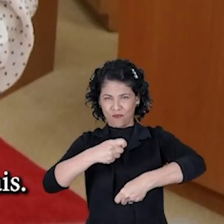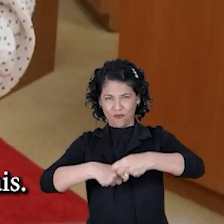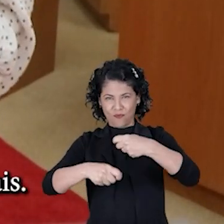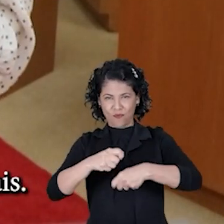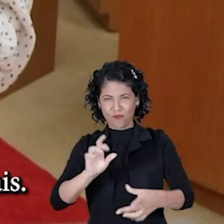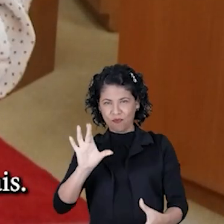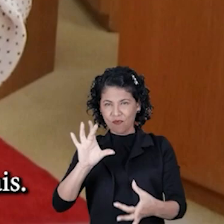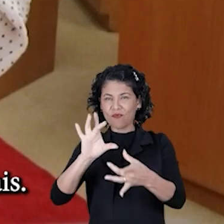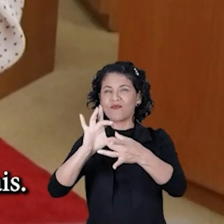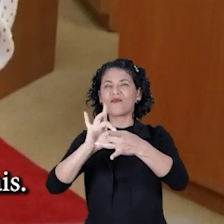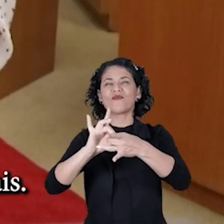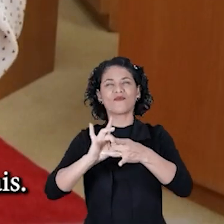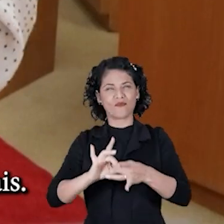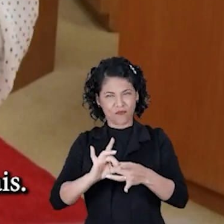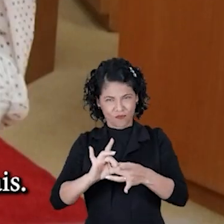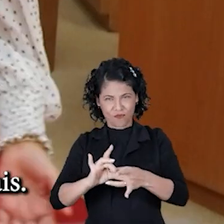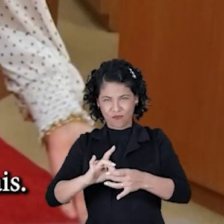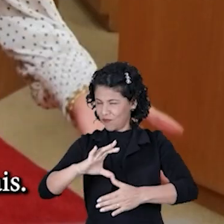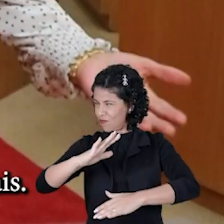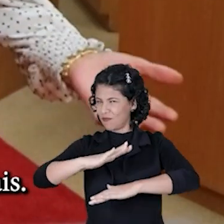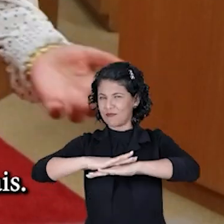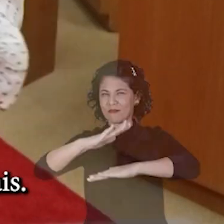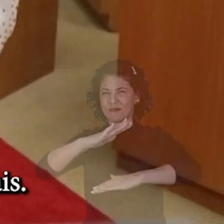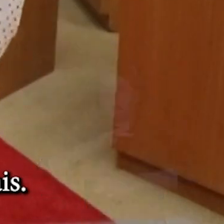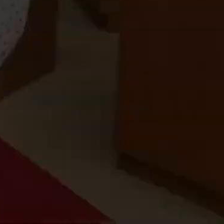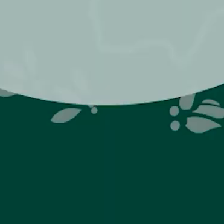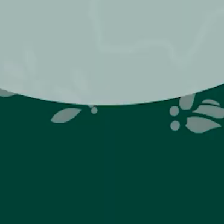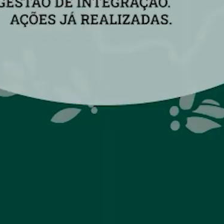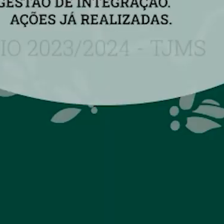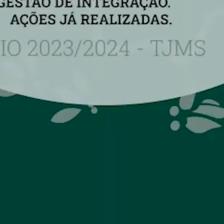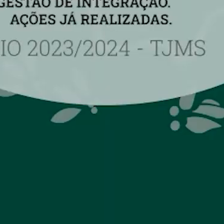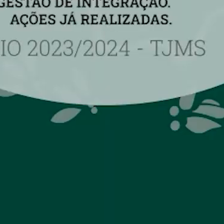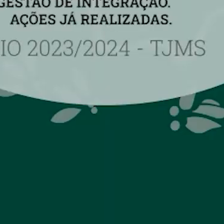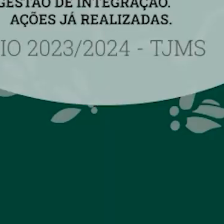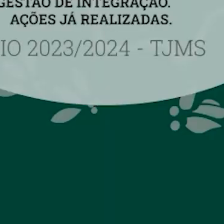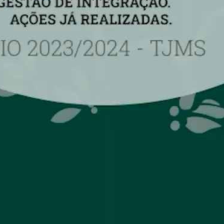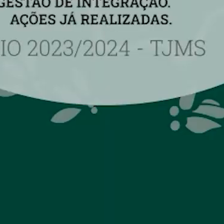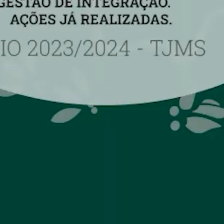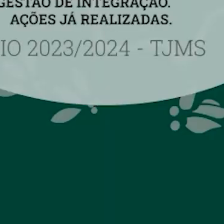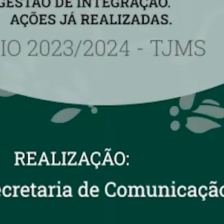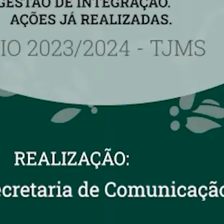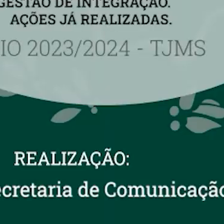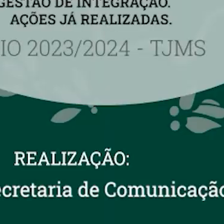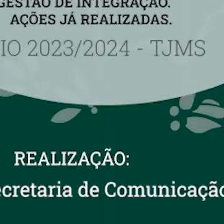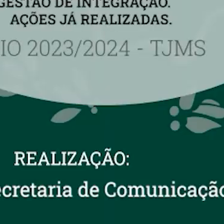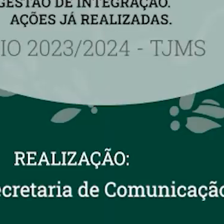2023-2024, uma gestão de integração para realizar mais.